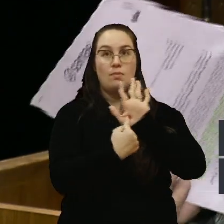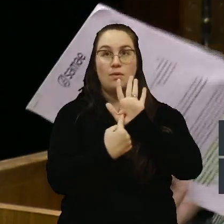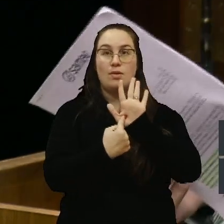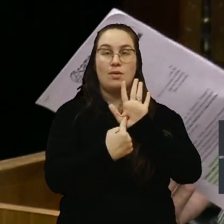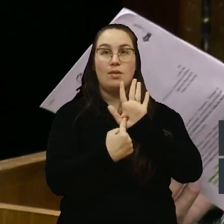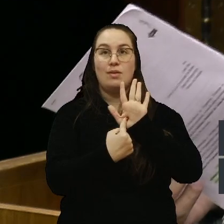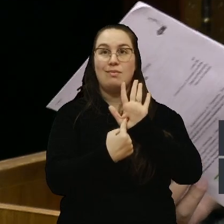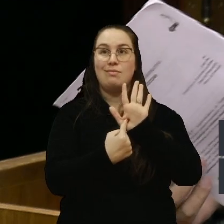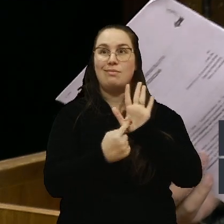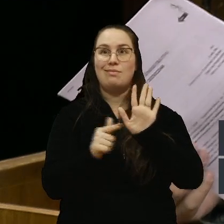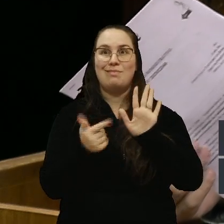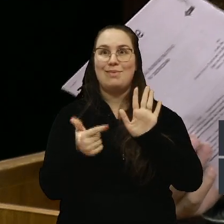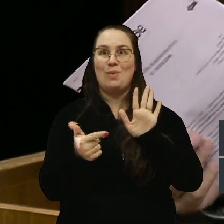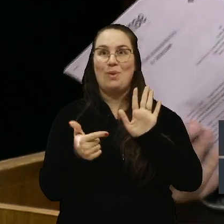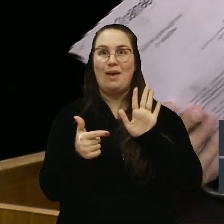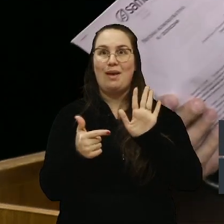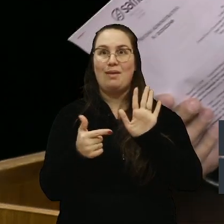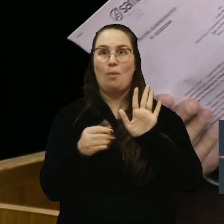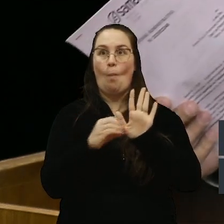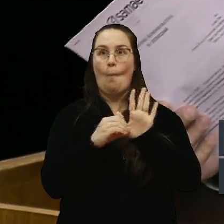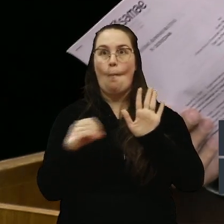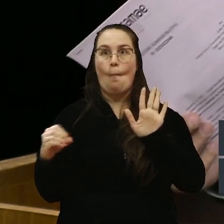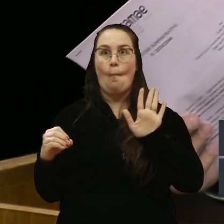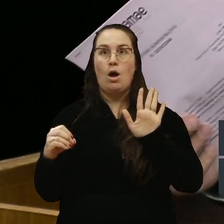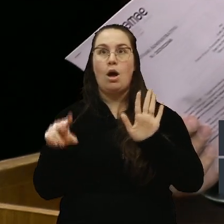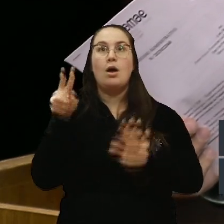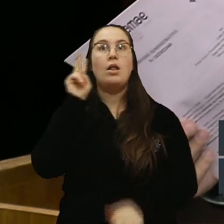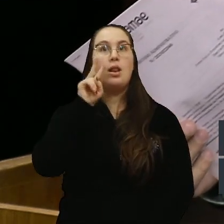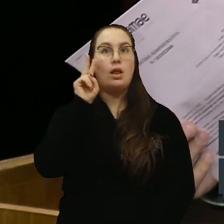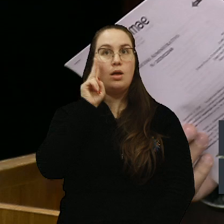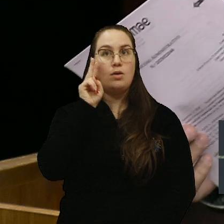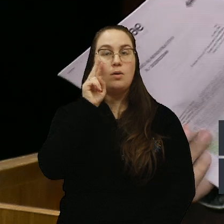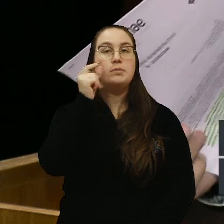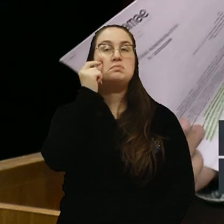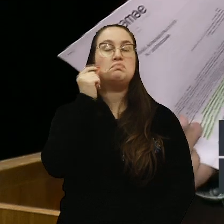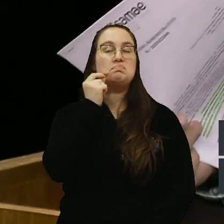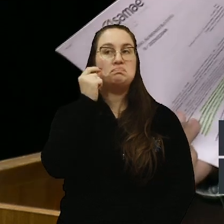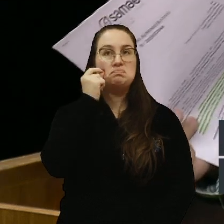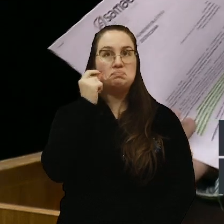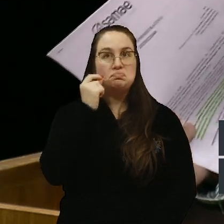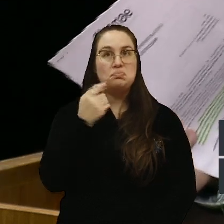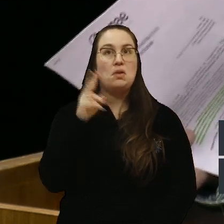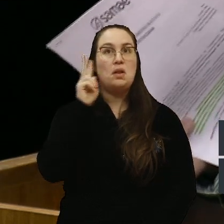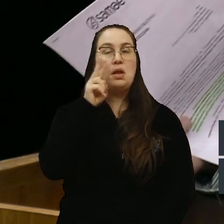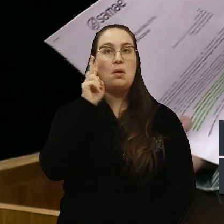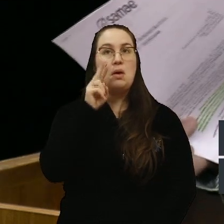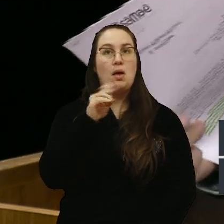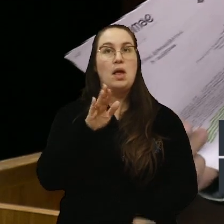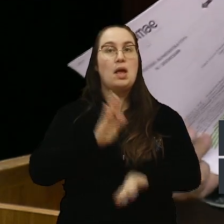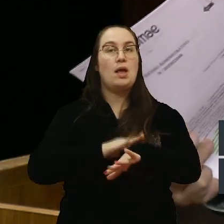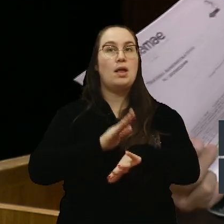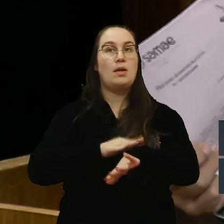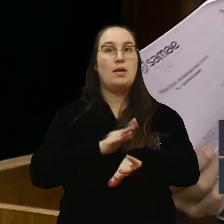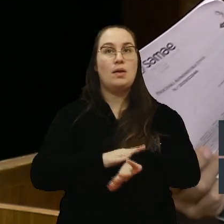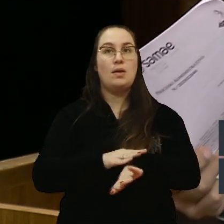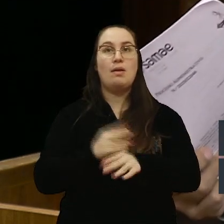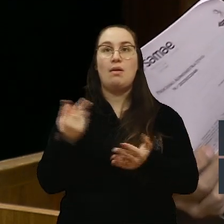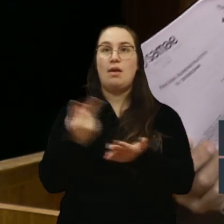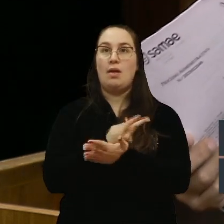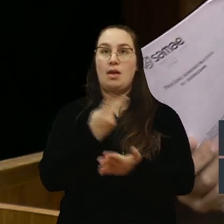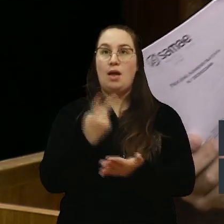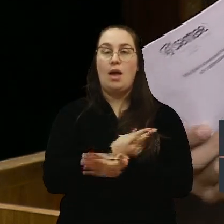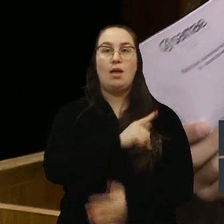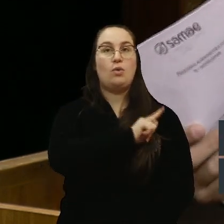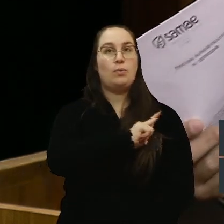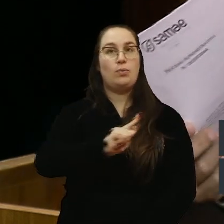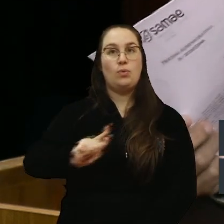em nenhuma delas. Bem lembrado aqui, vereador Cláudio... daquele momento também derradeiro para o